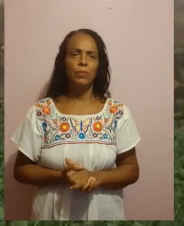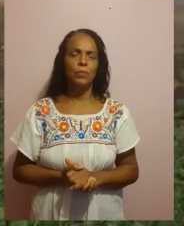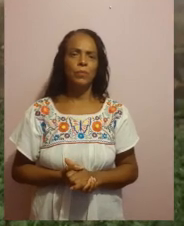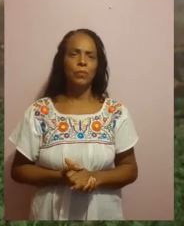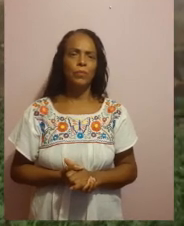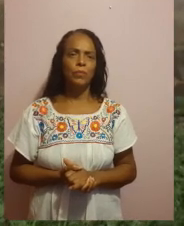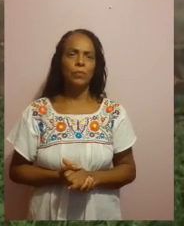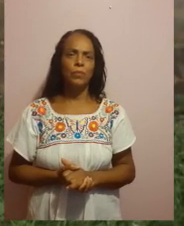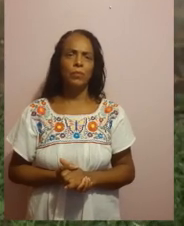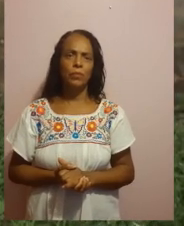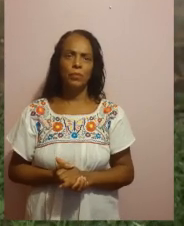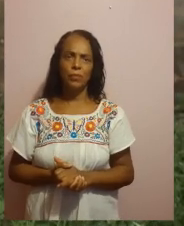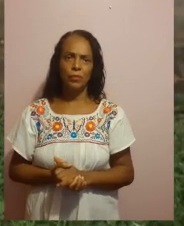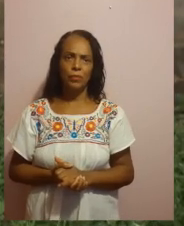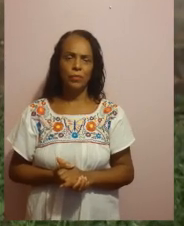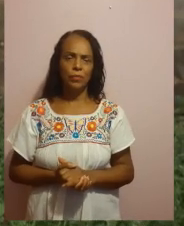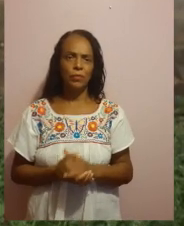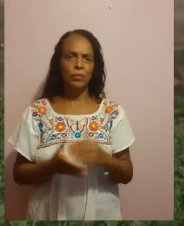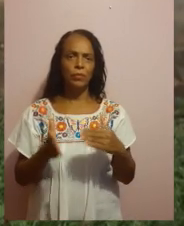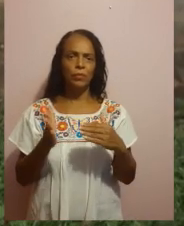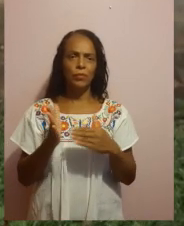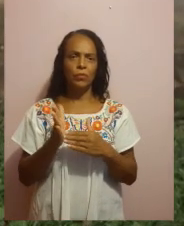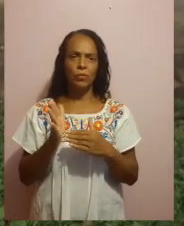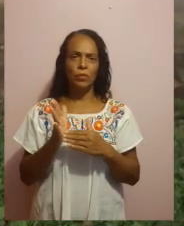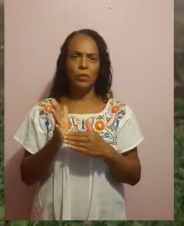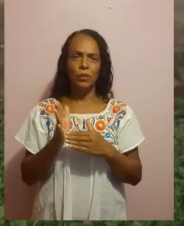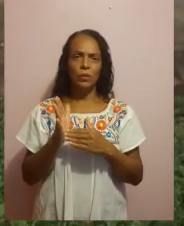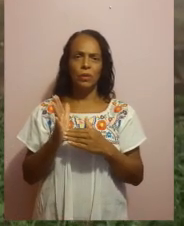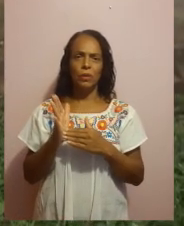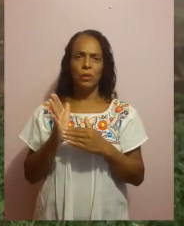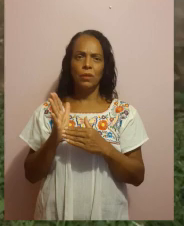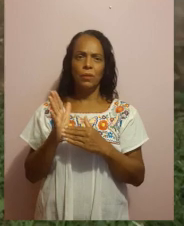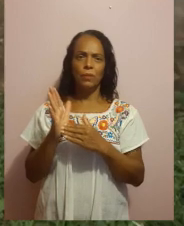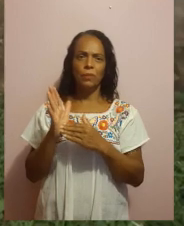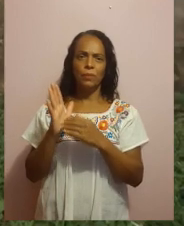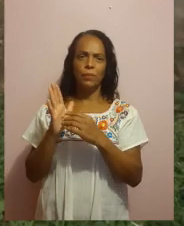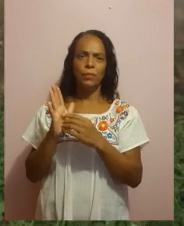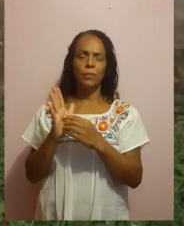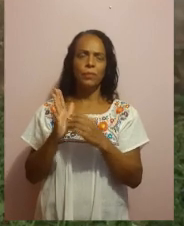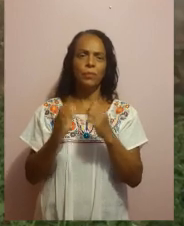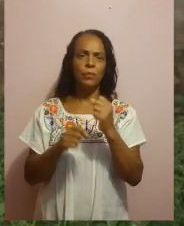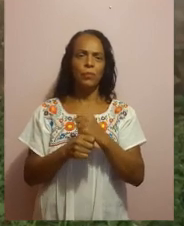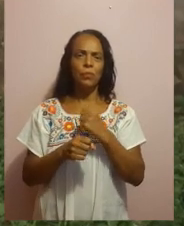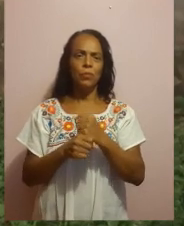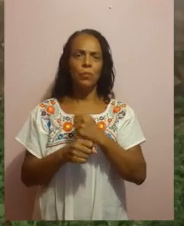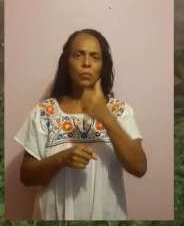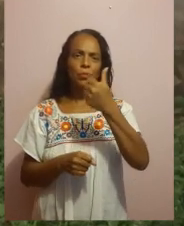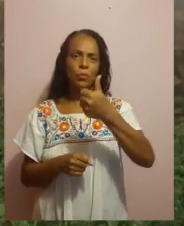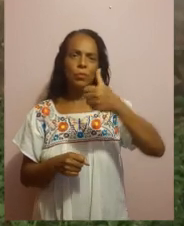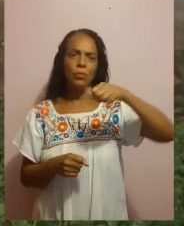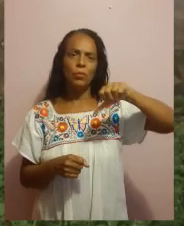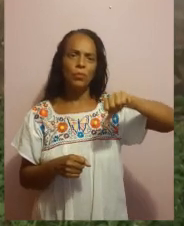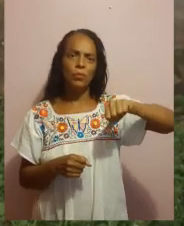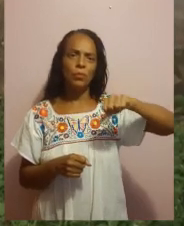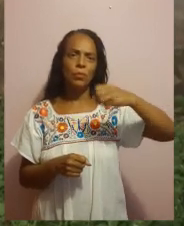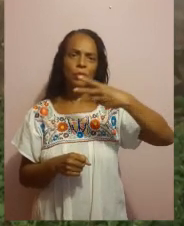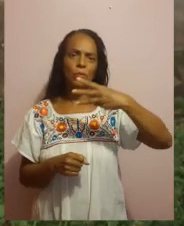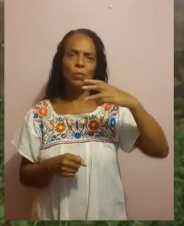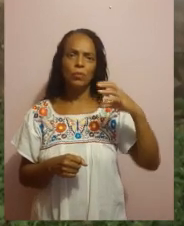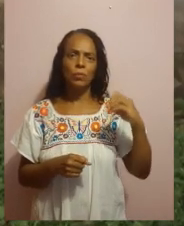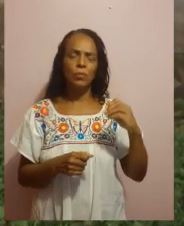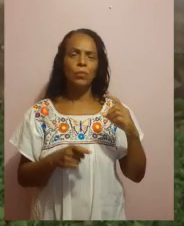descerrar da década de 30. Assim como também as